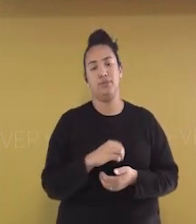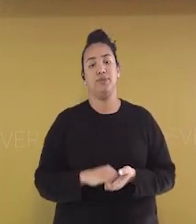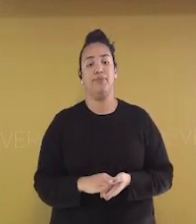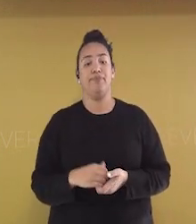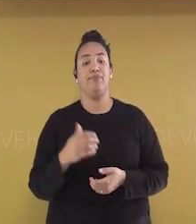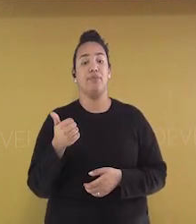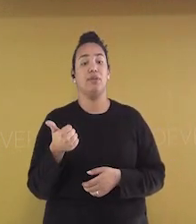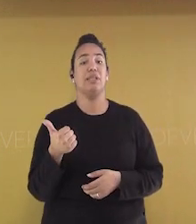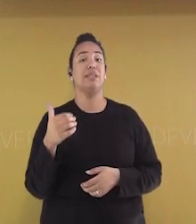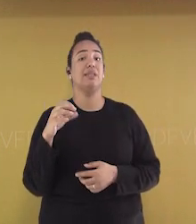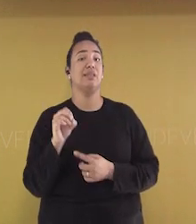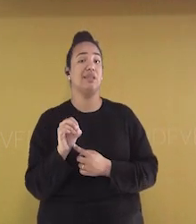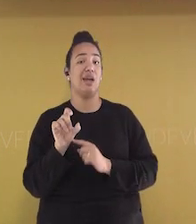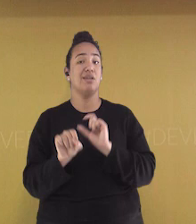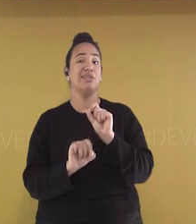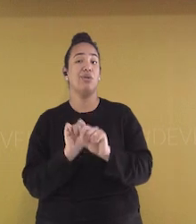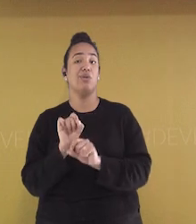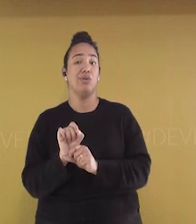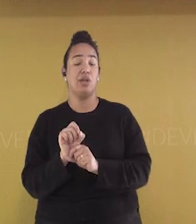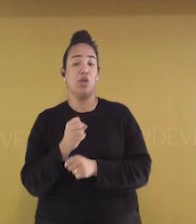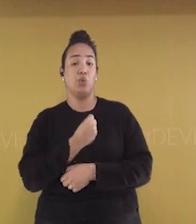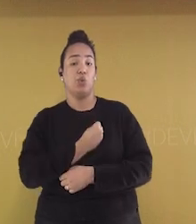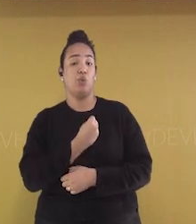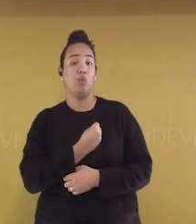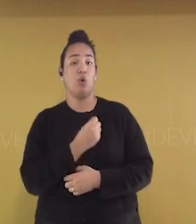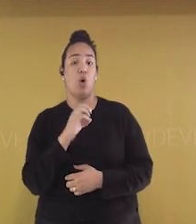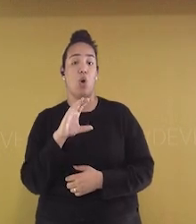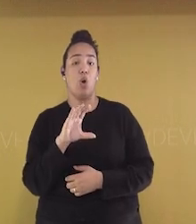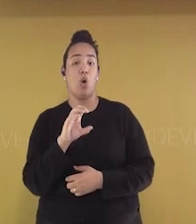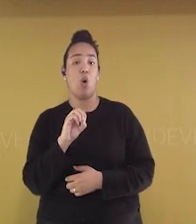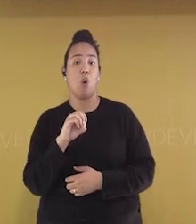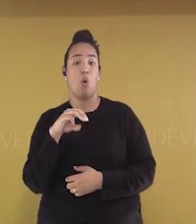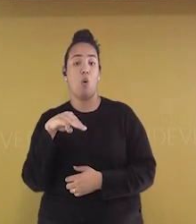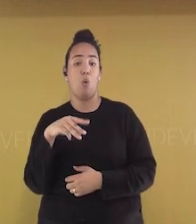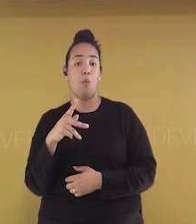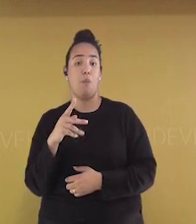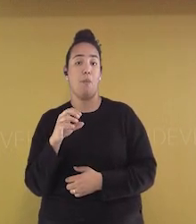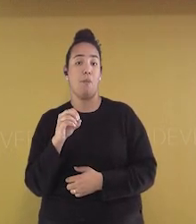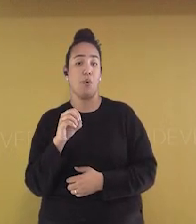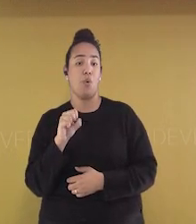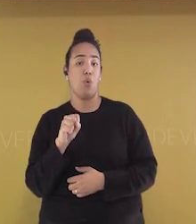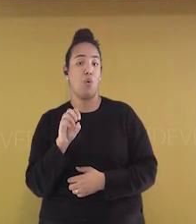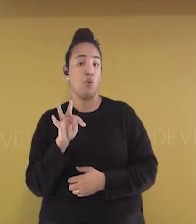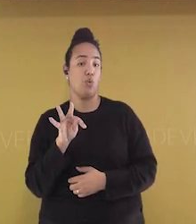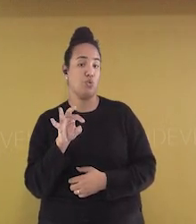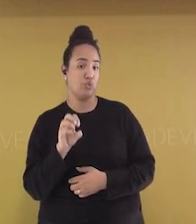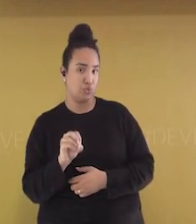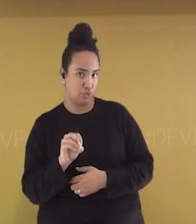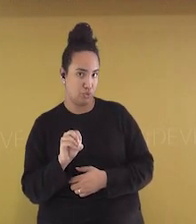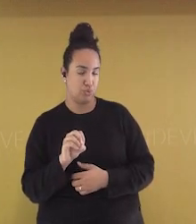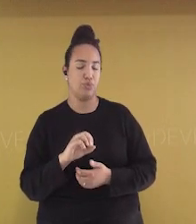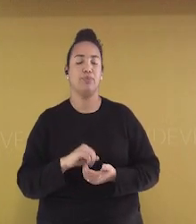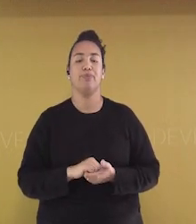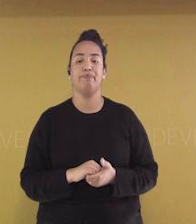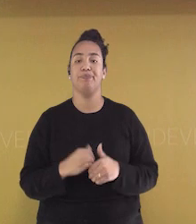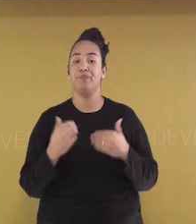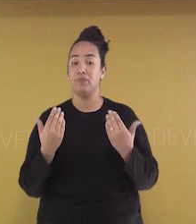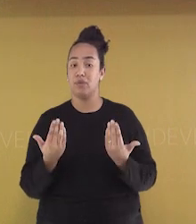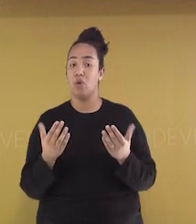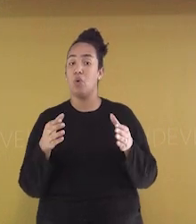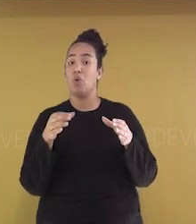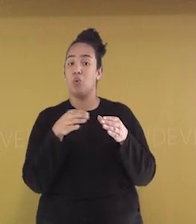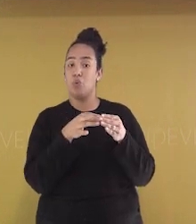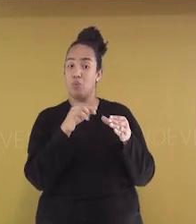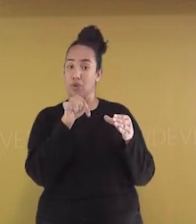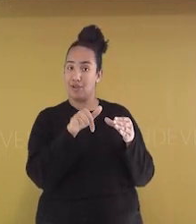é o que chamamos de número composto. Vamos saber mais sobre eles? Os números compostos são